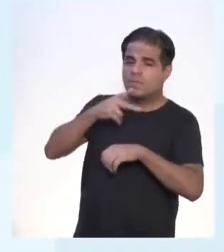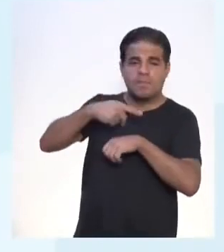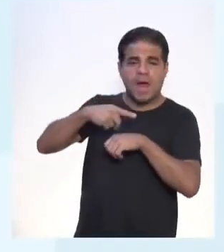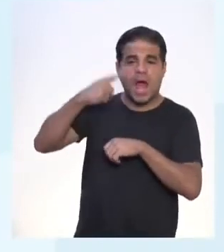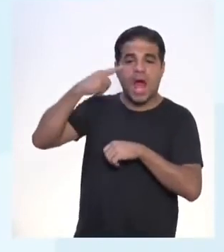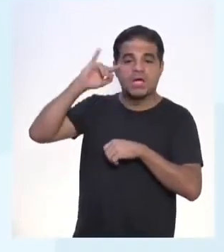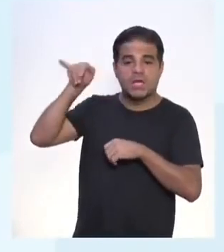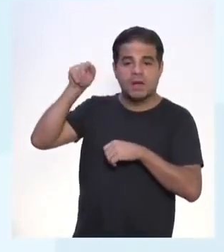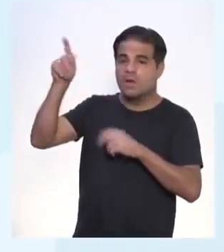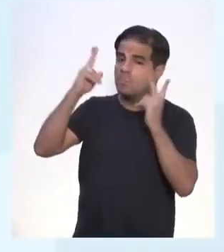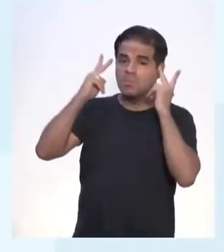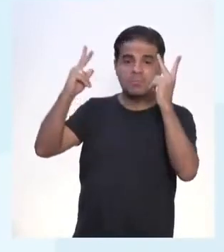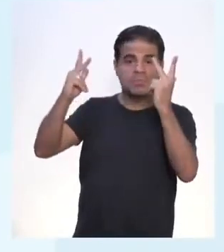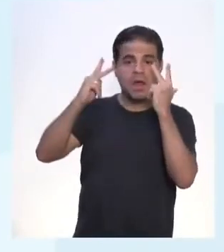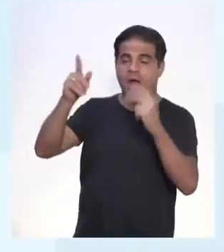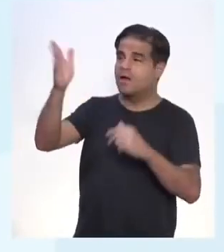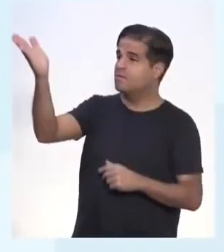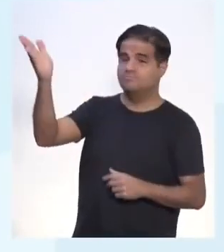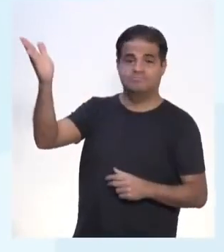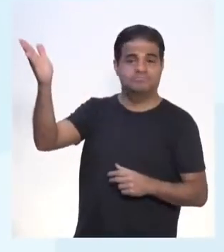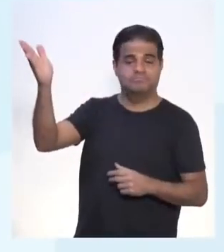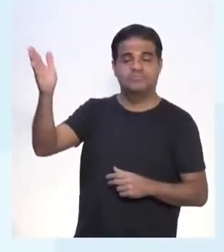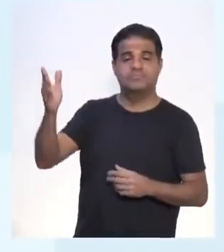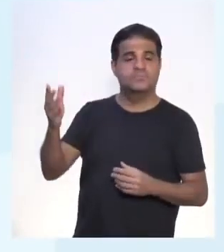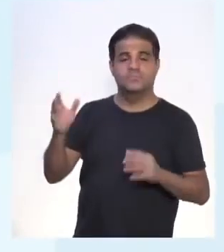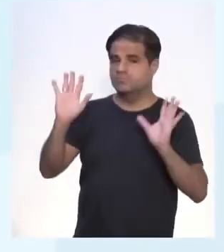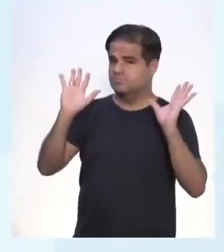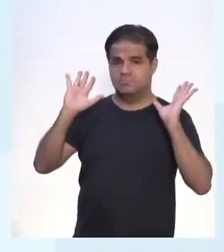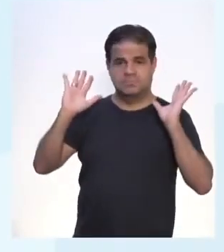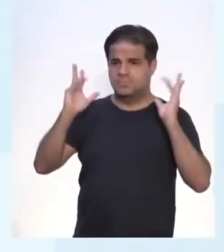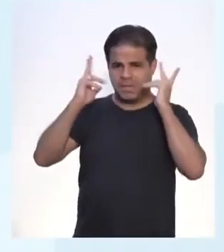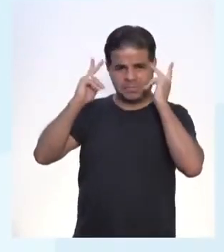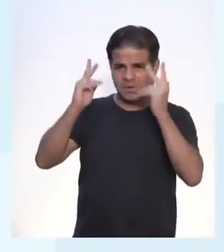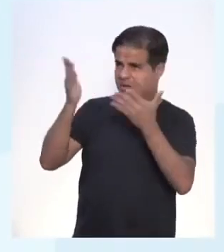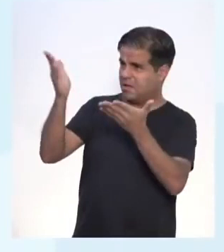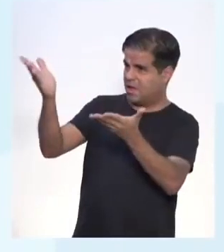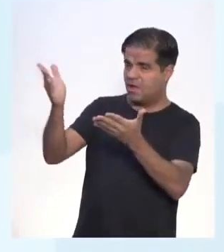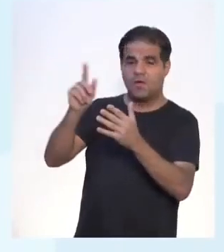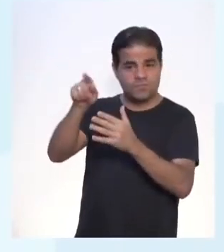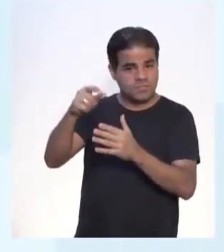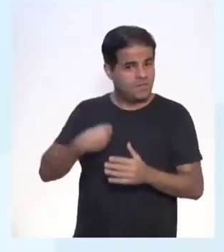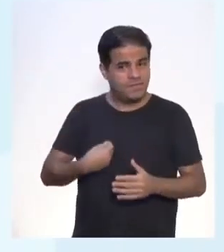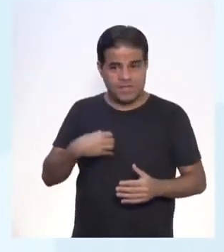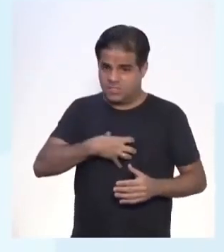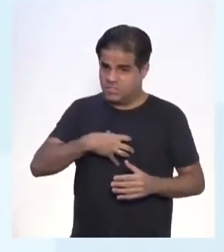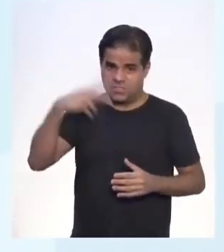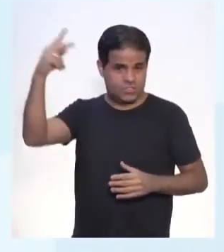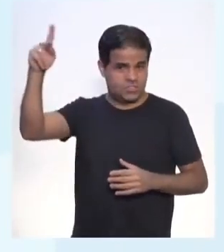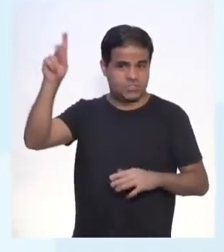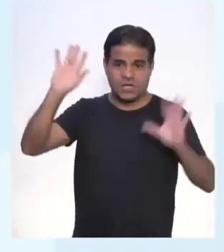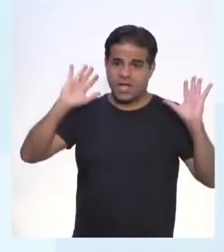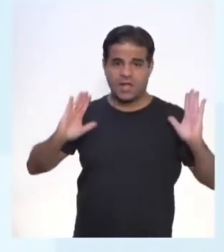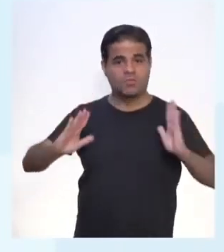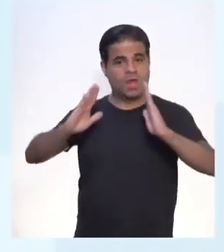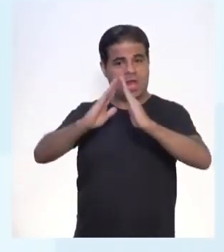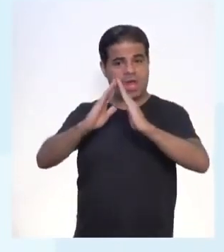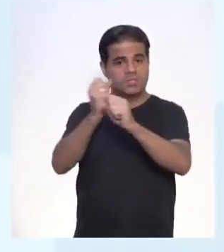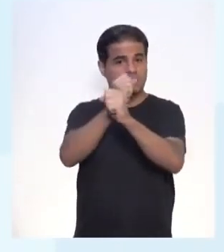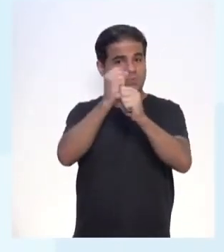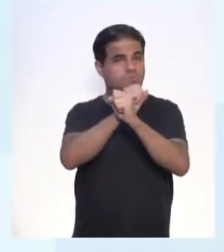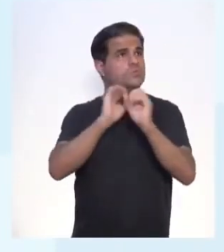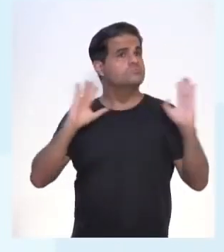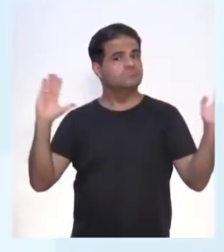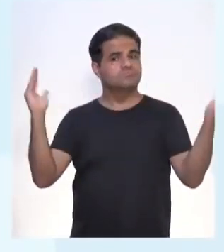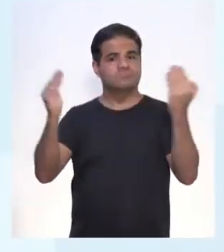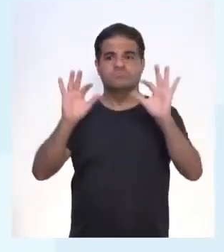esse é o natural. Né? Eles podem colocar e falar, não, o natural é você viver dessa maneira, né? A casa ser construída desse